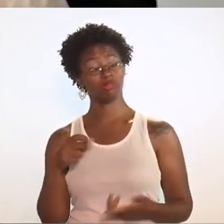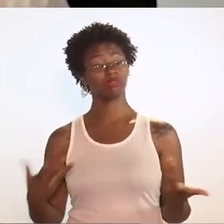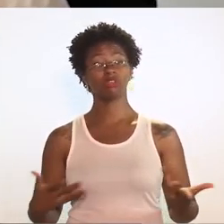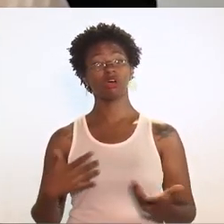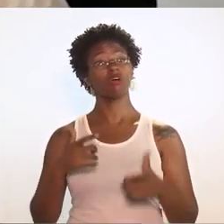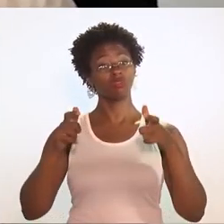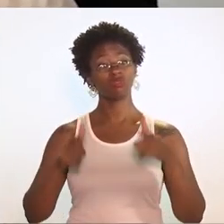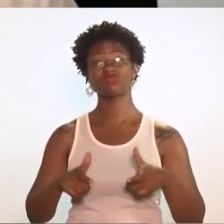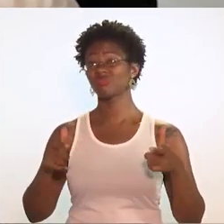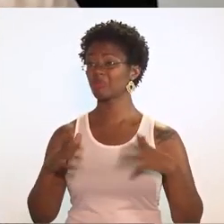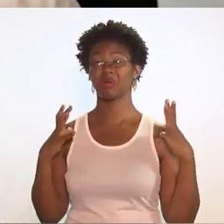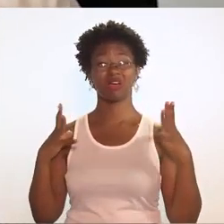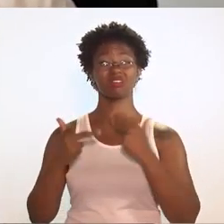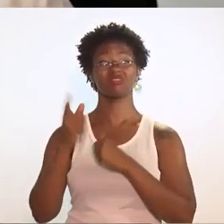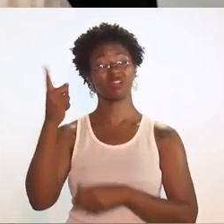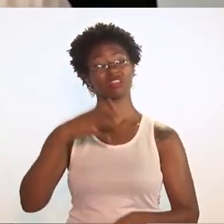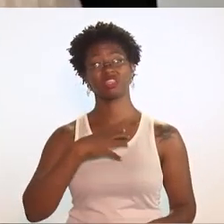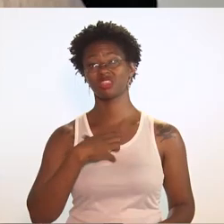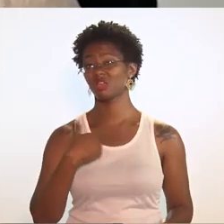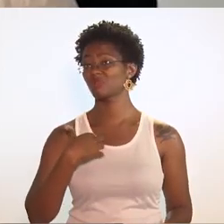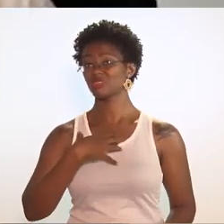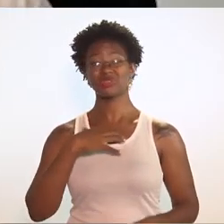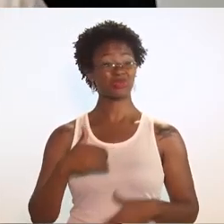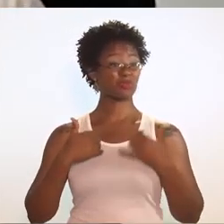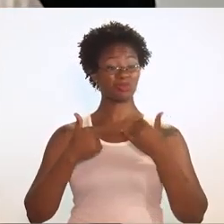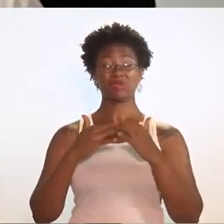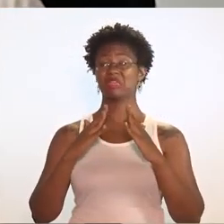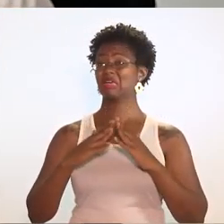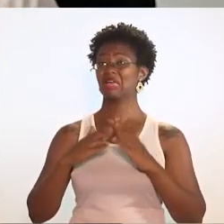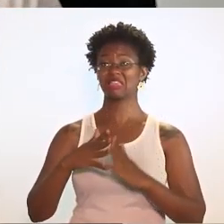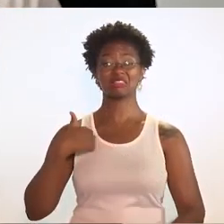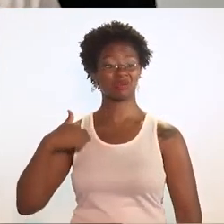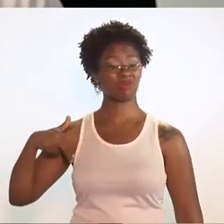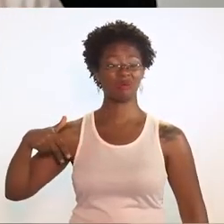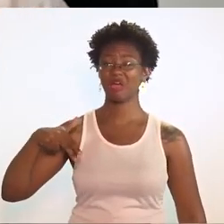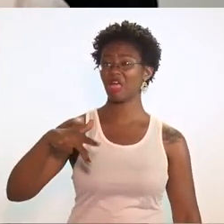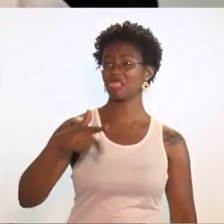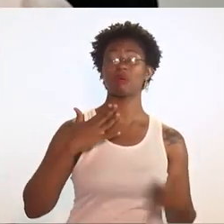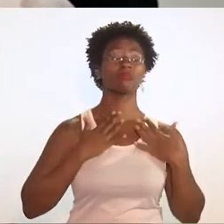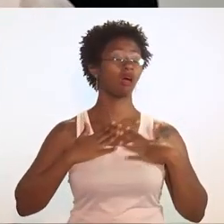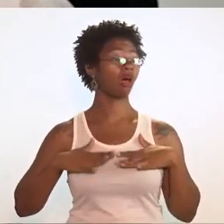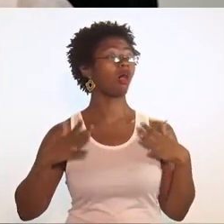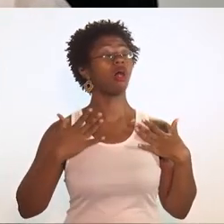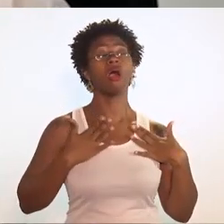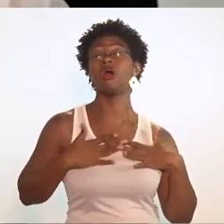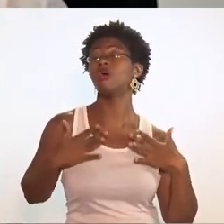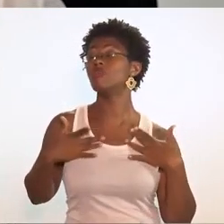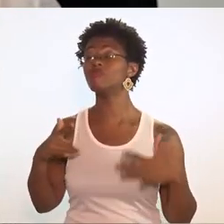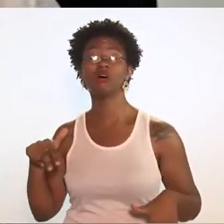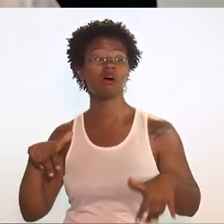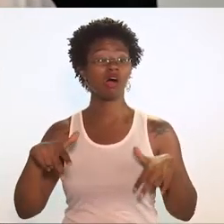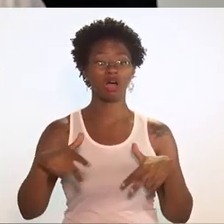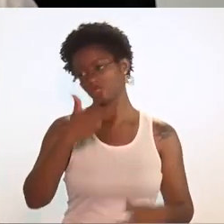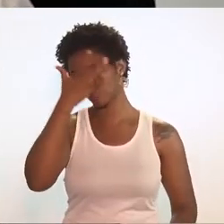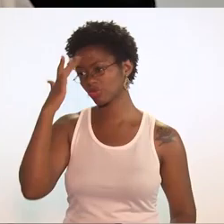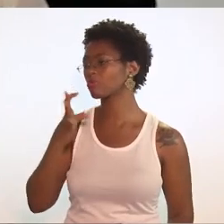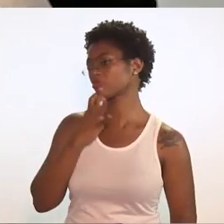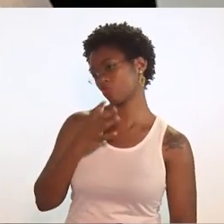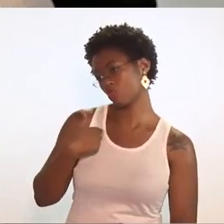XXI, eu encontro muitas pessoas que me dizem assim: você trabalha onde? Ah, eu trabalho lá no Pelourinho. No Pelourinho? É assim,